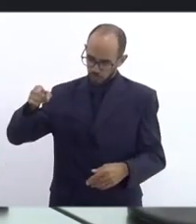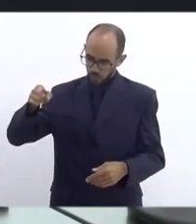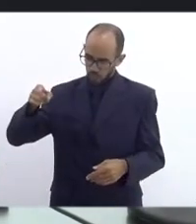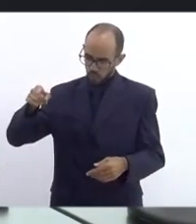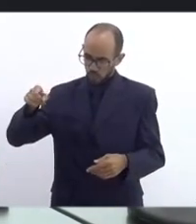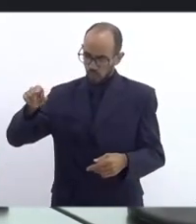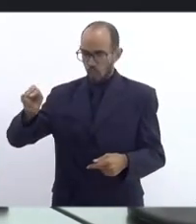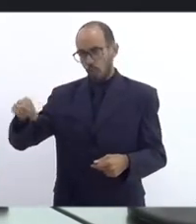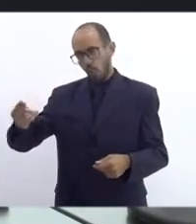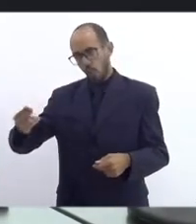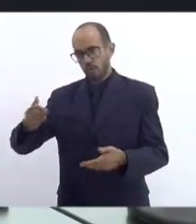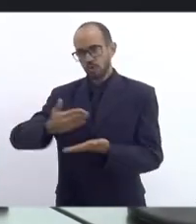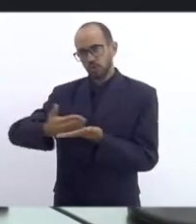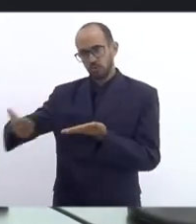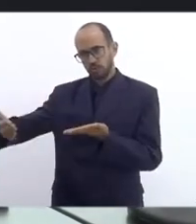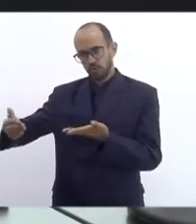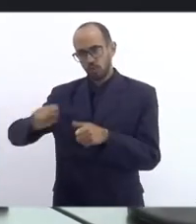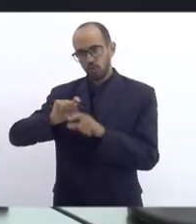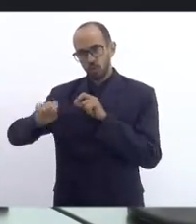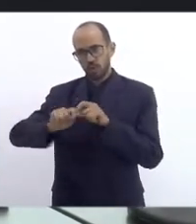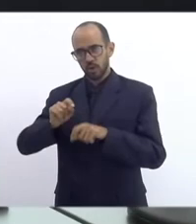Senão a gente começou.